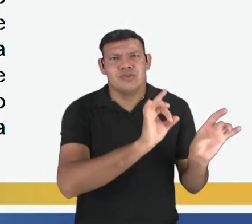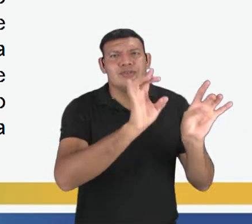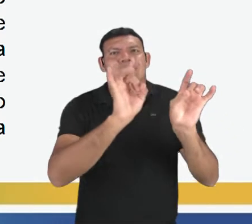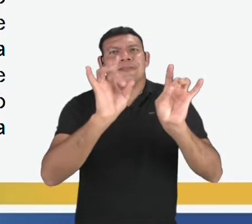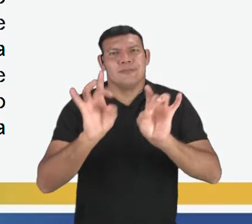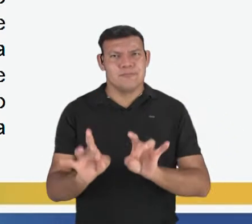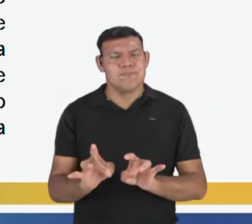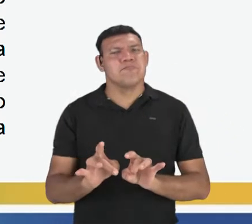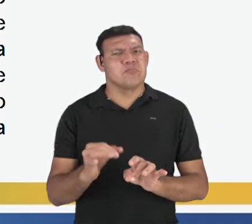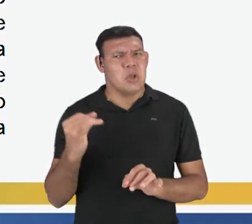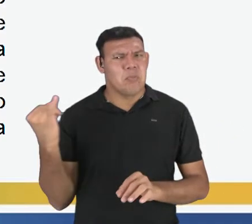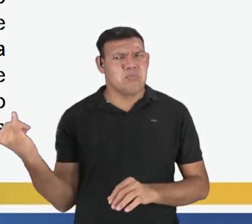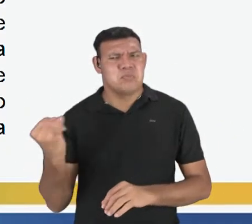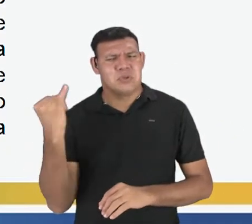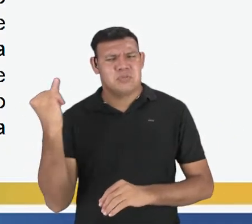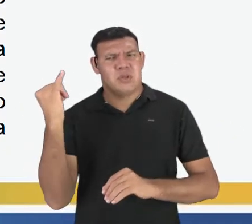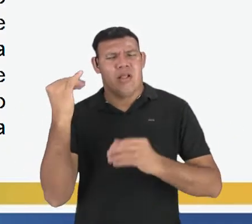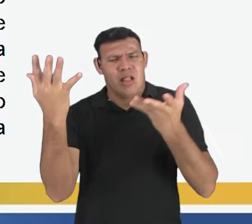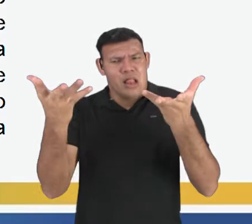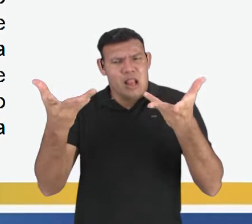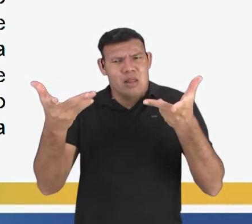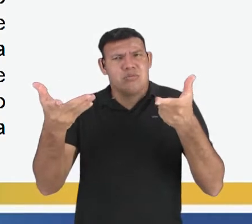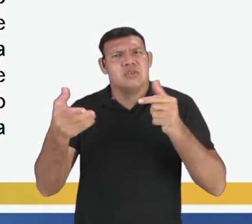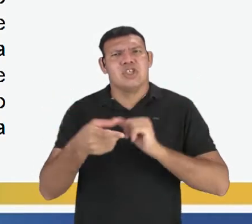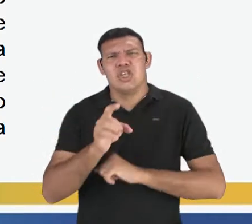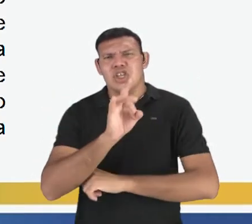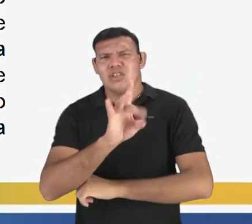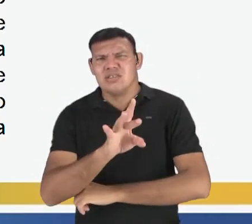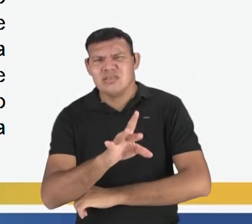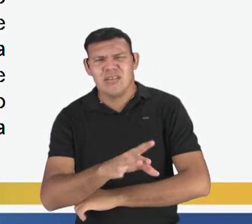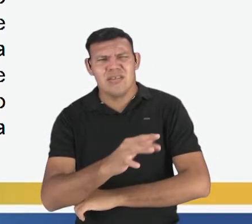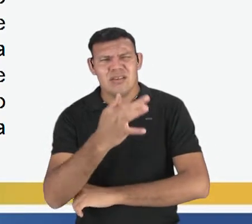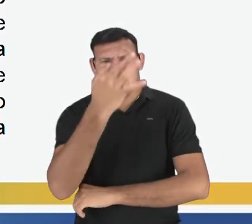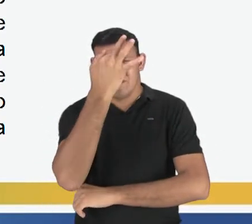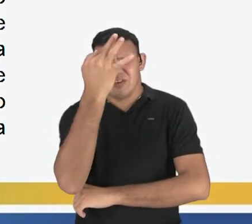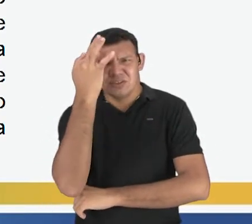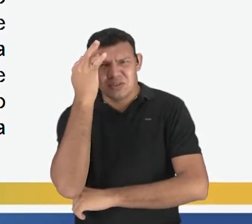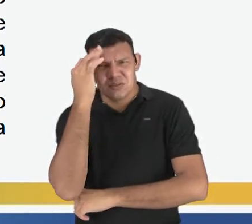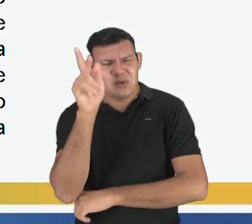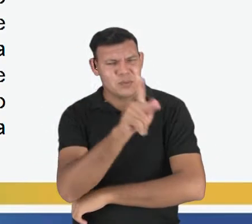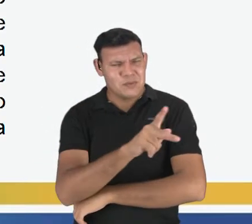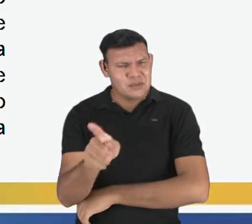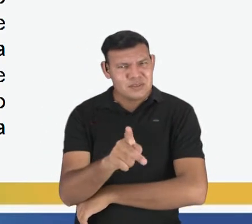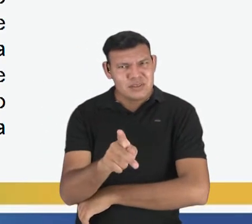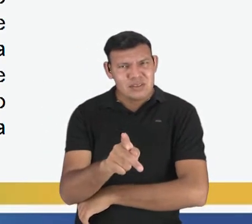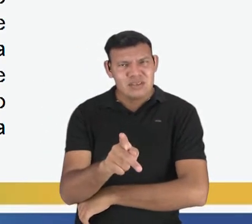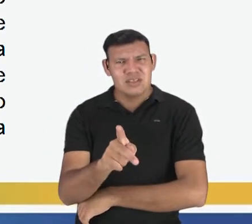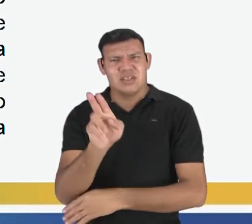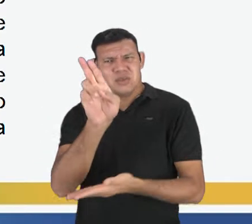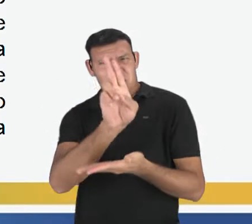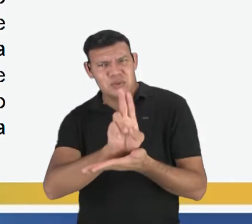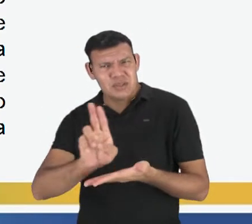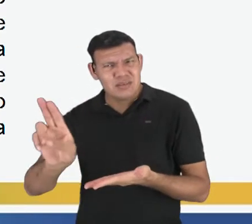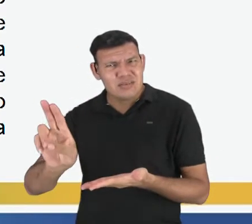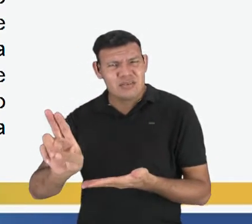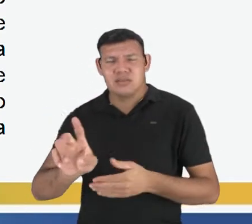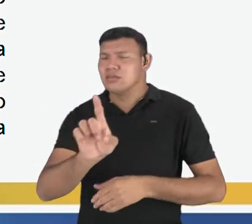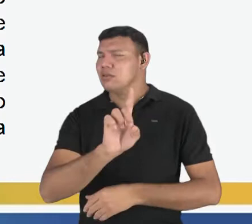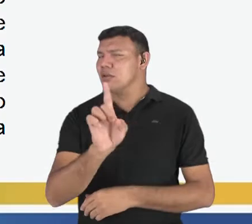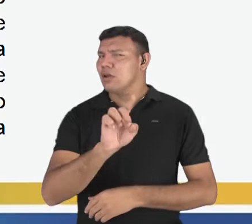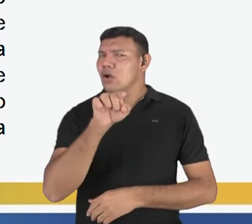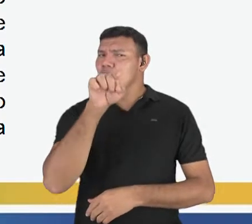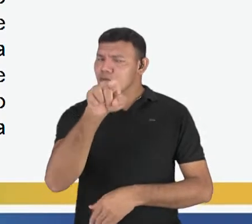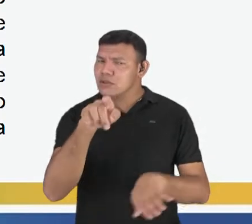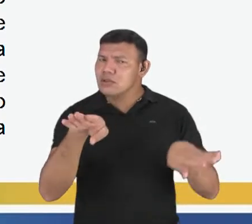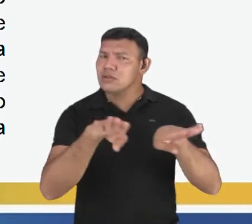E aí o texto coloca aí, né? Quem faz filosofia? Só é o professor de filosofia? Só o professor da universidade que faz filosofia?